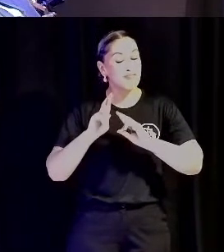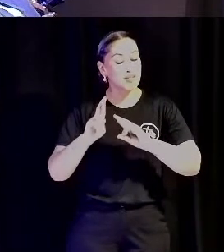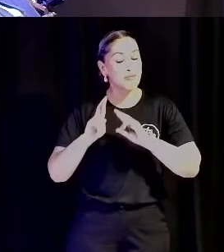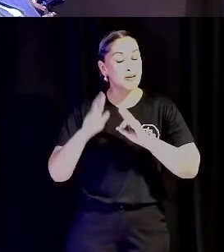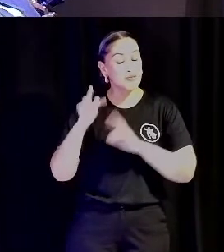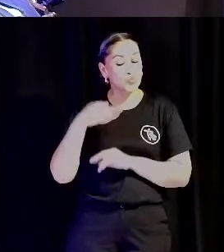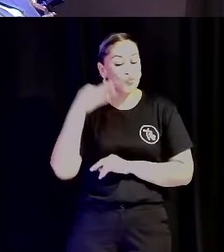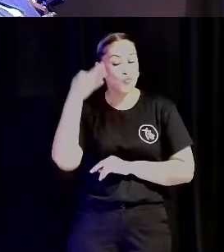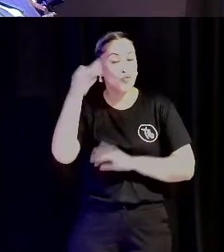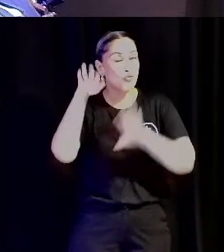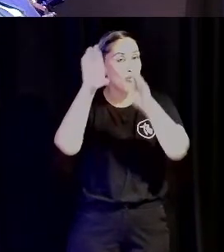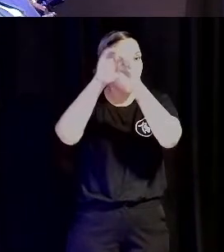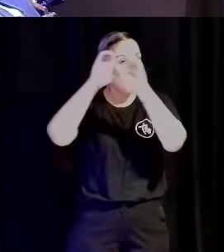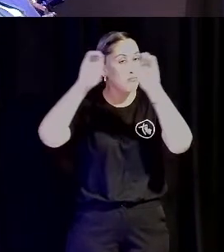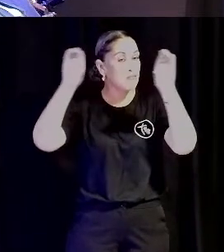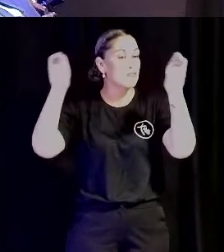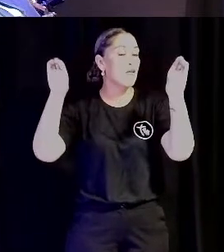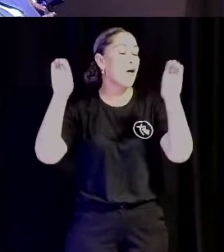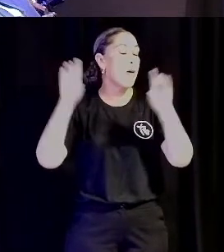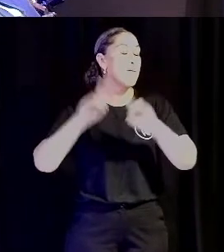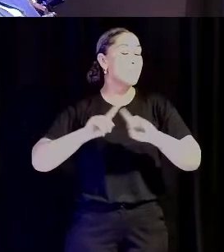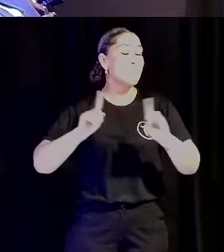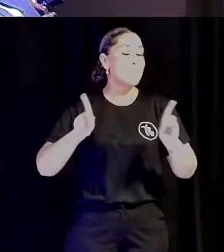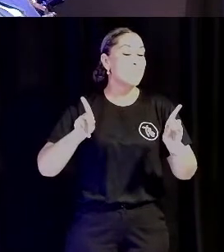no porvir, mas